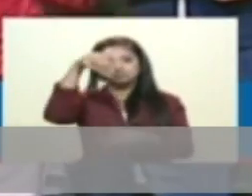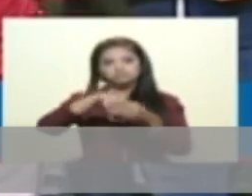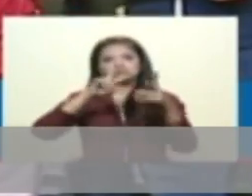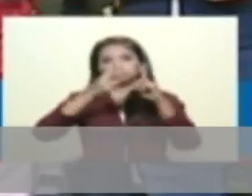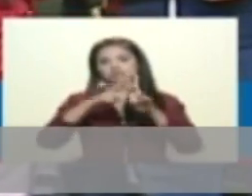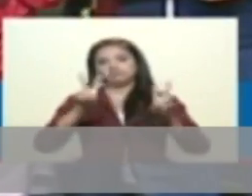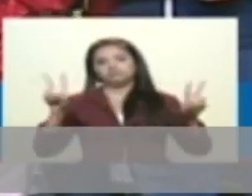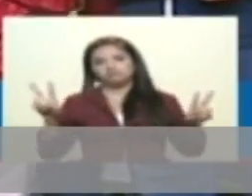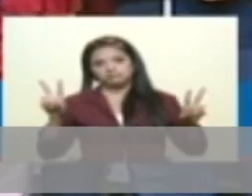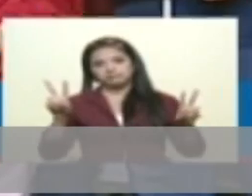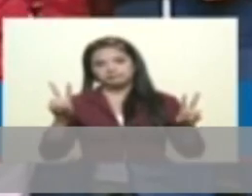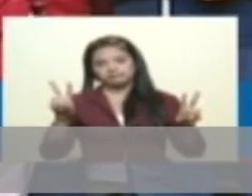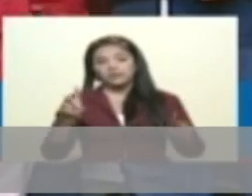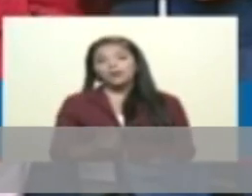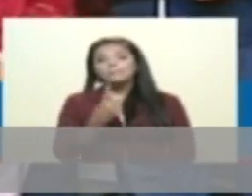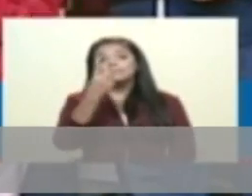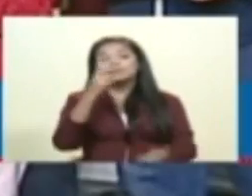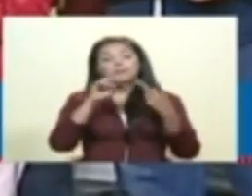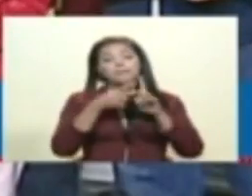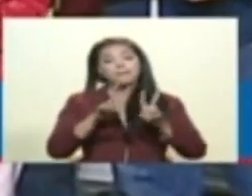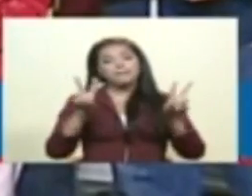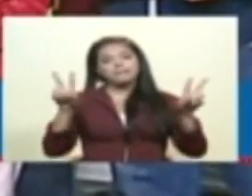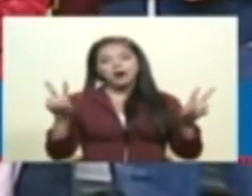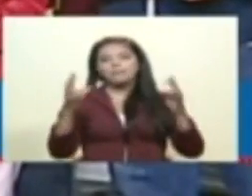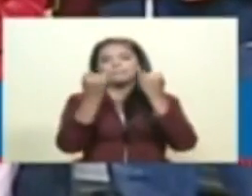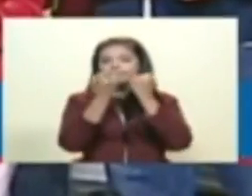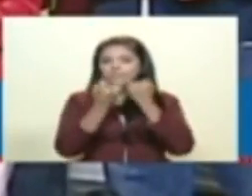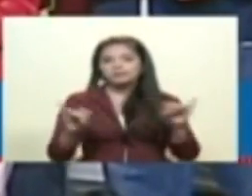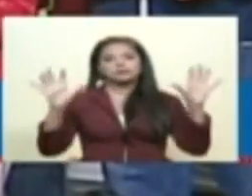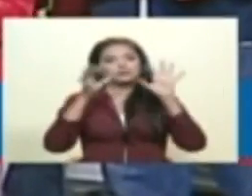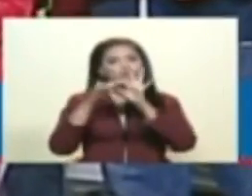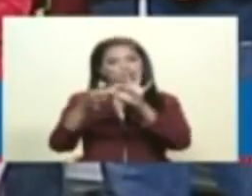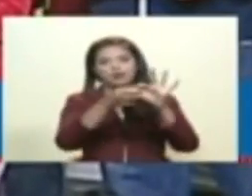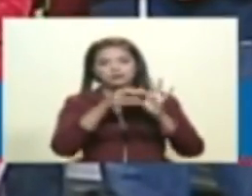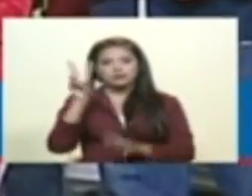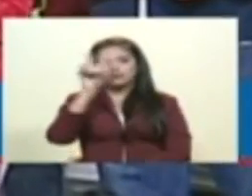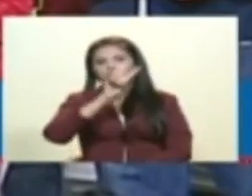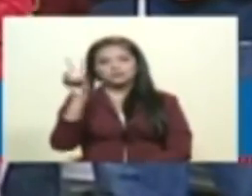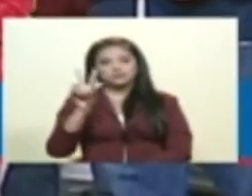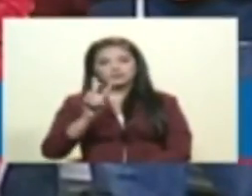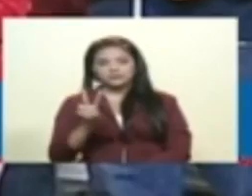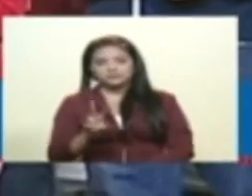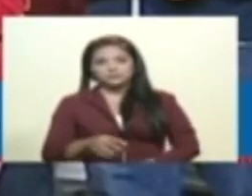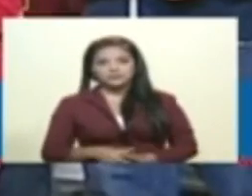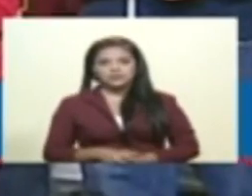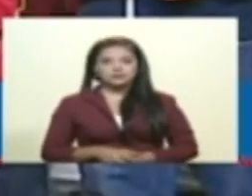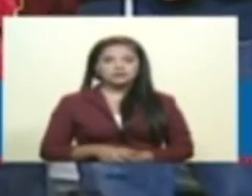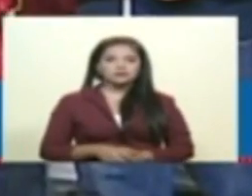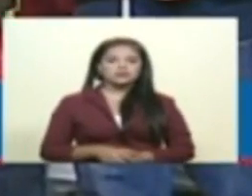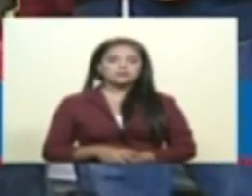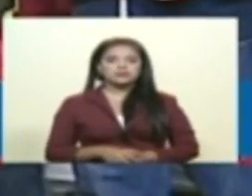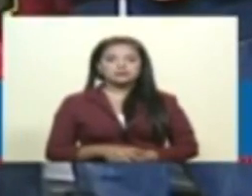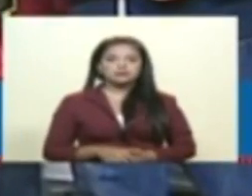O primeiro voto pela paz, o primeiro voto pela independência e a soberania da Venezuela e o primeiro voto pela tranquilidade futura do